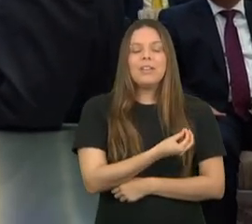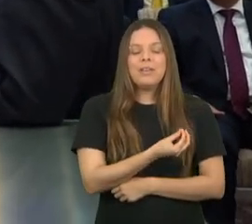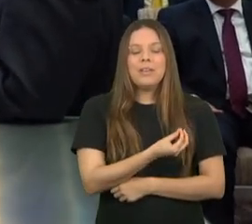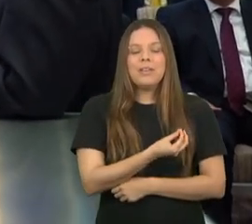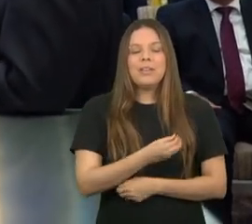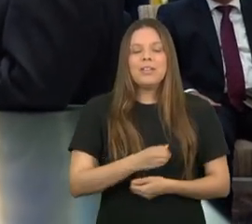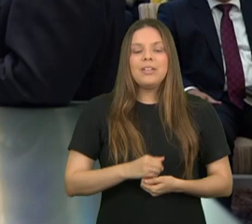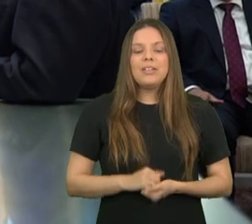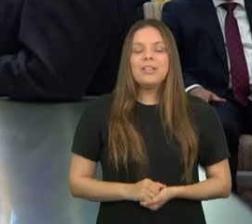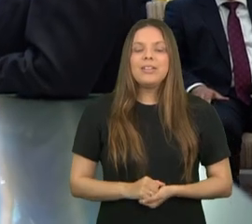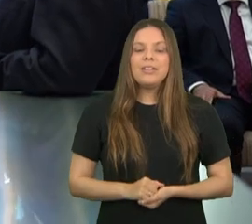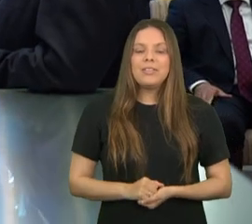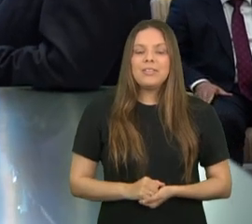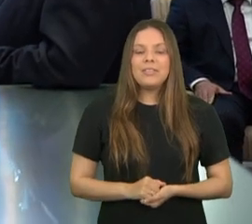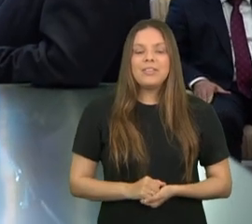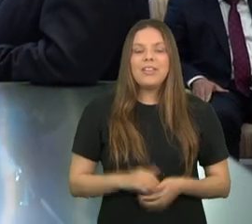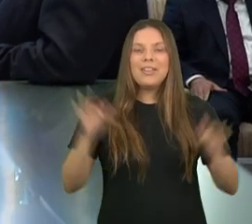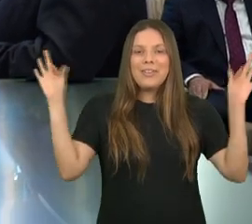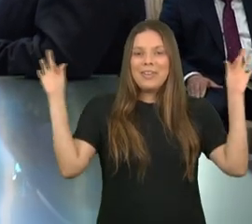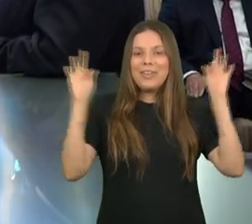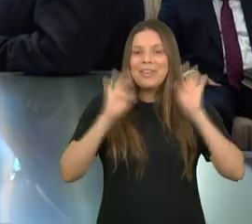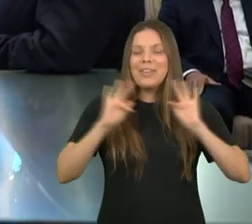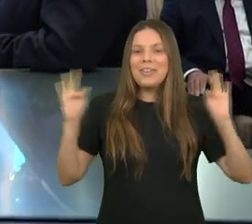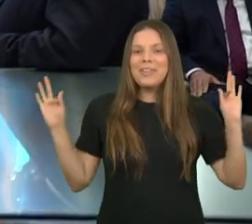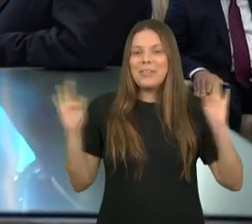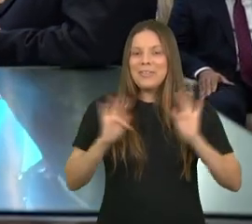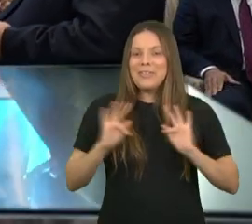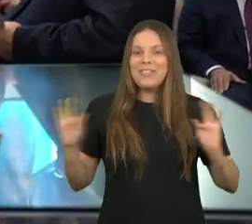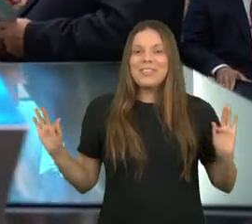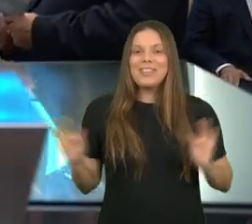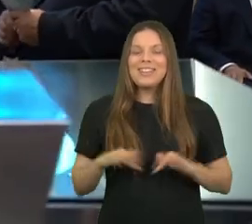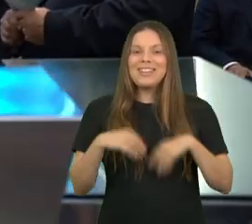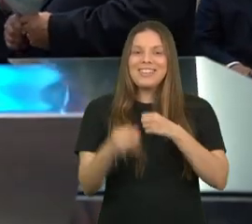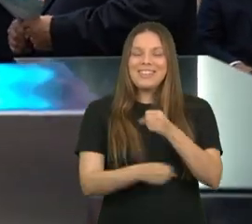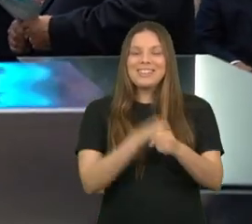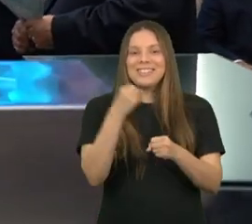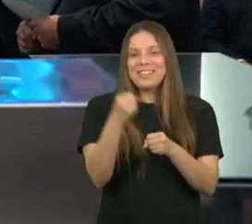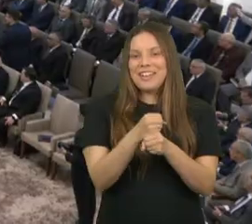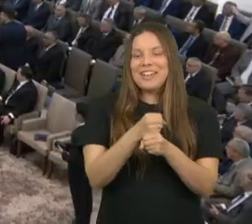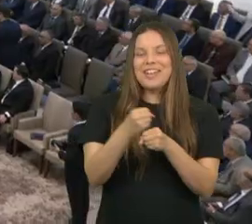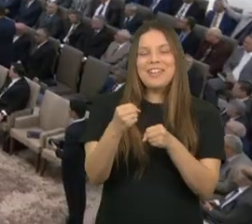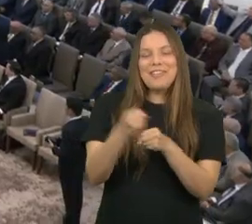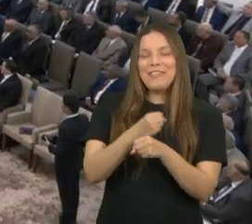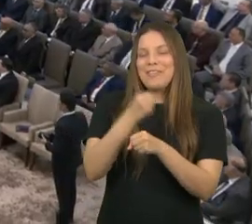feliz. Happy birthday to you.